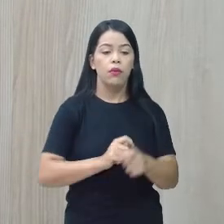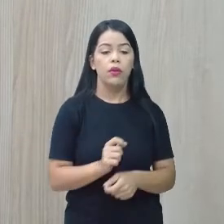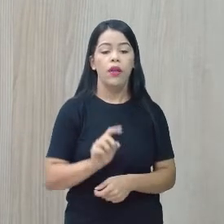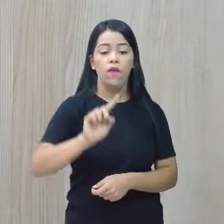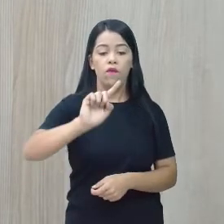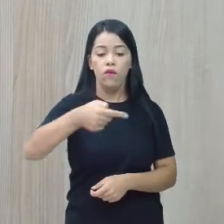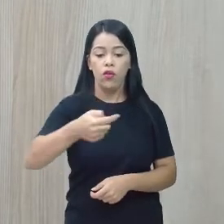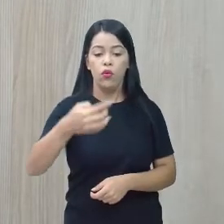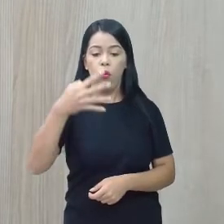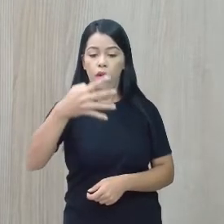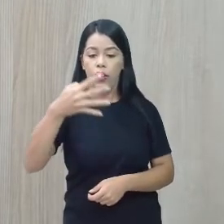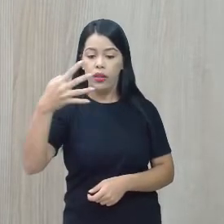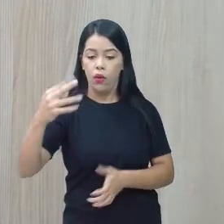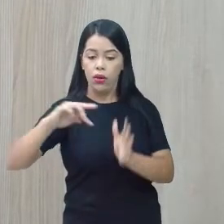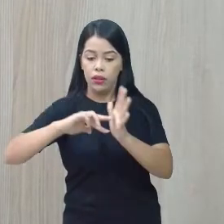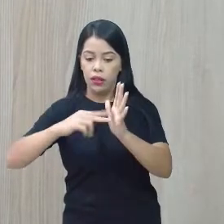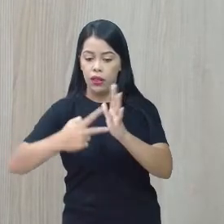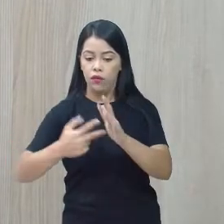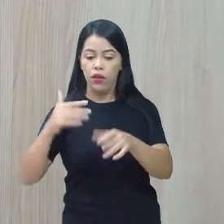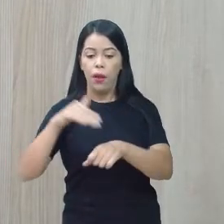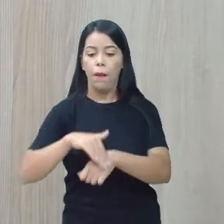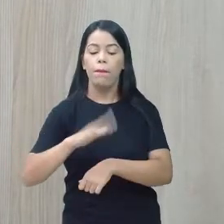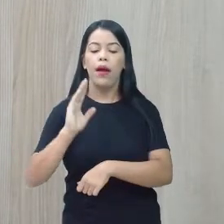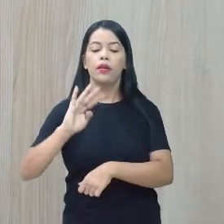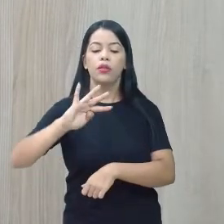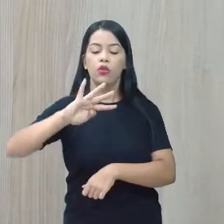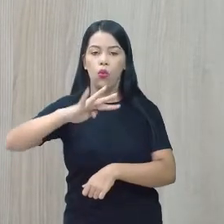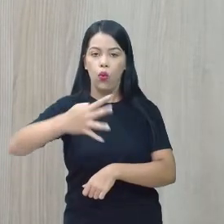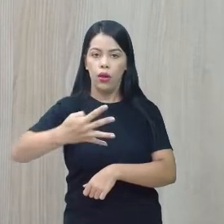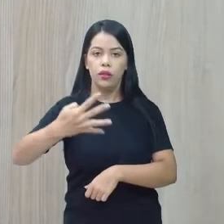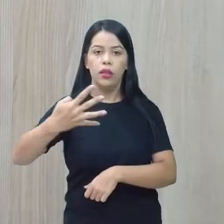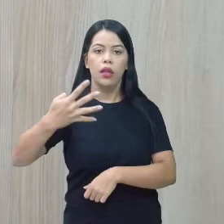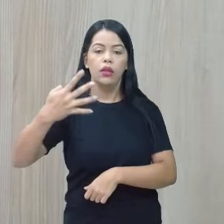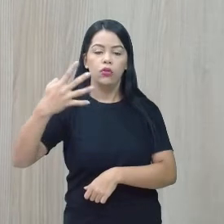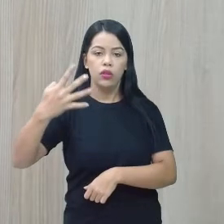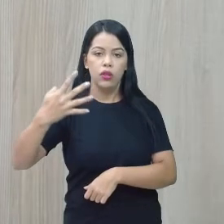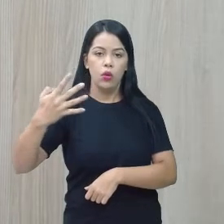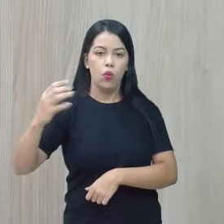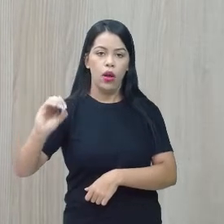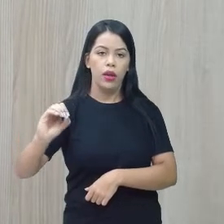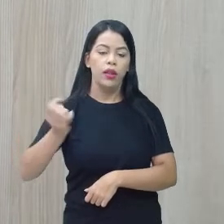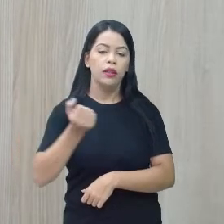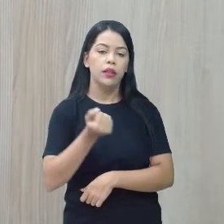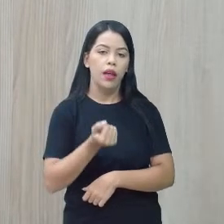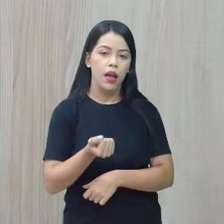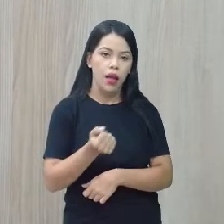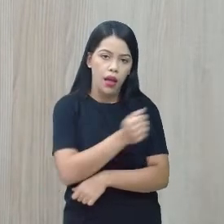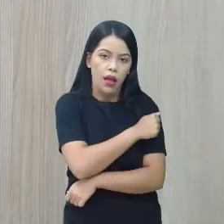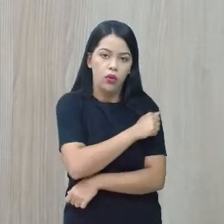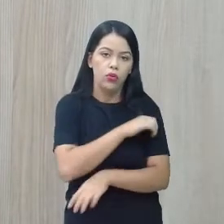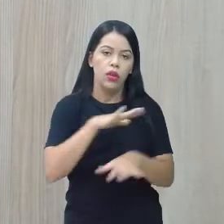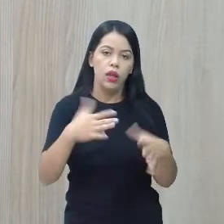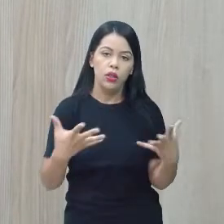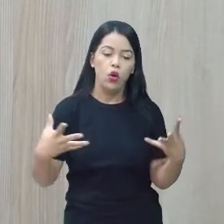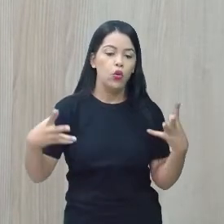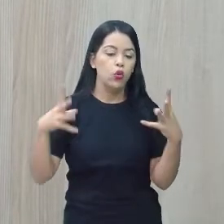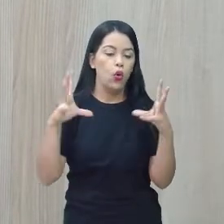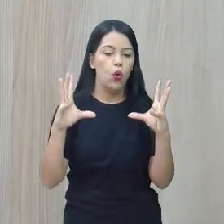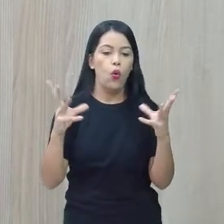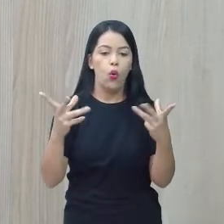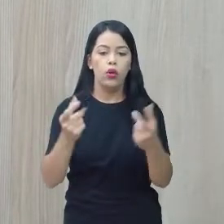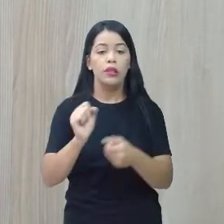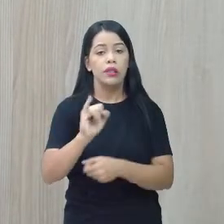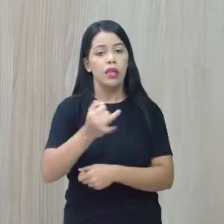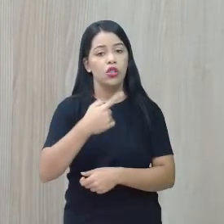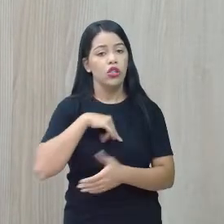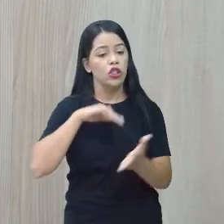0,44 ali representam mais 440 alunos, certo? Então, eu tenho aí um total, se a gente fosse tirar esse 1.000 aí,